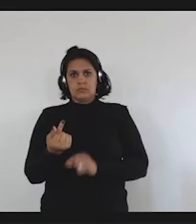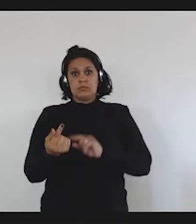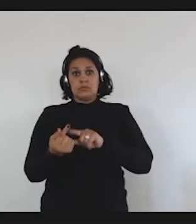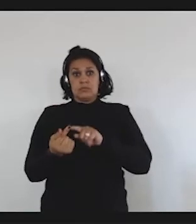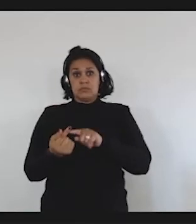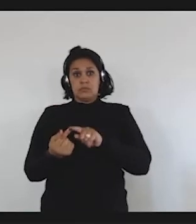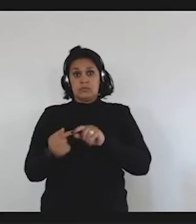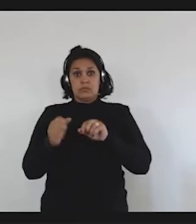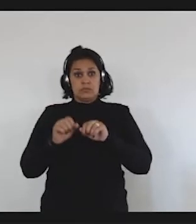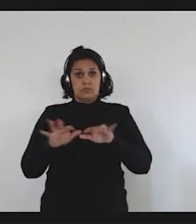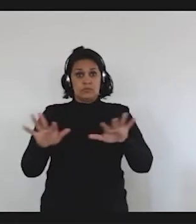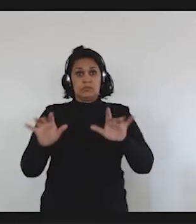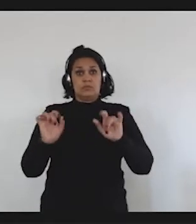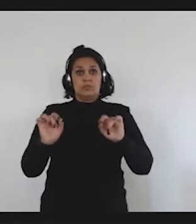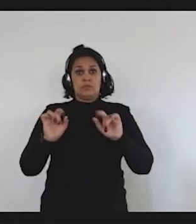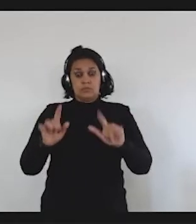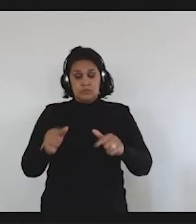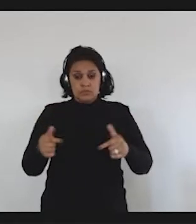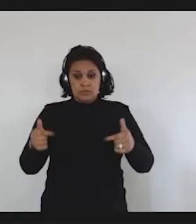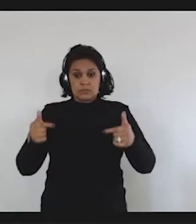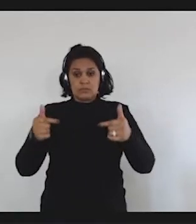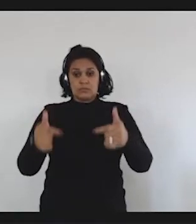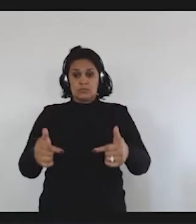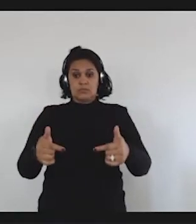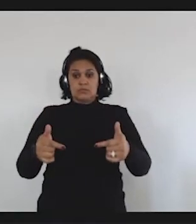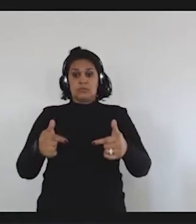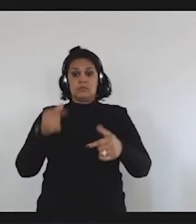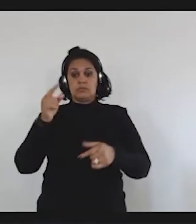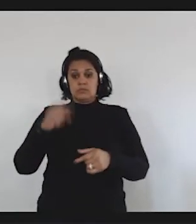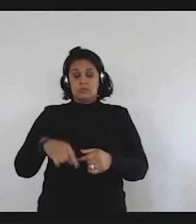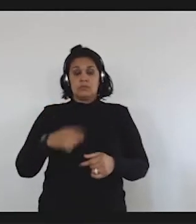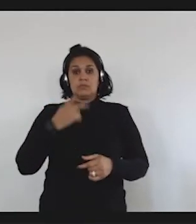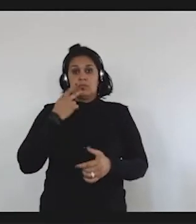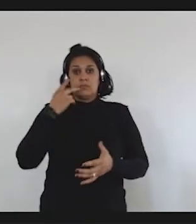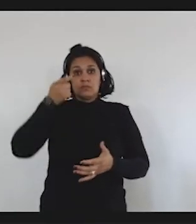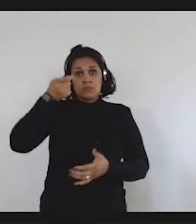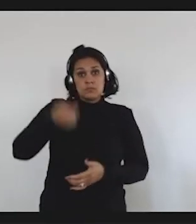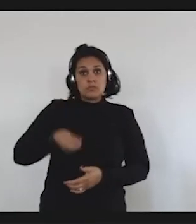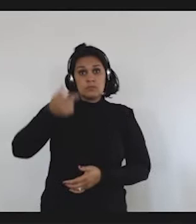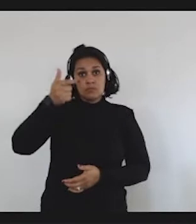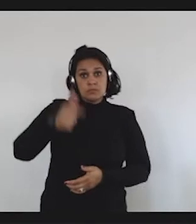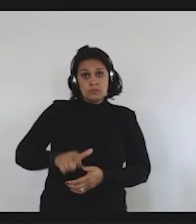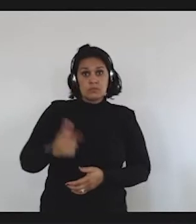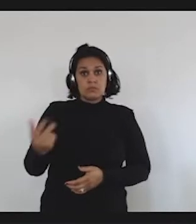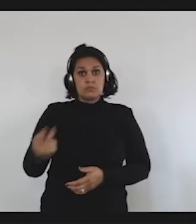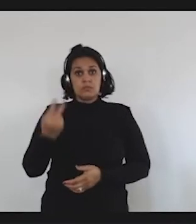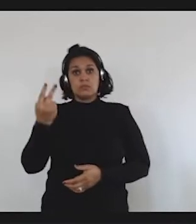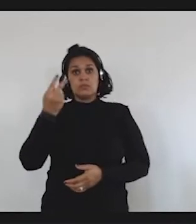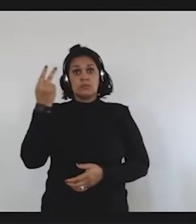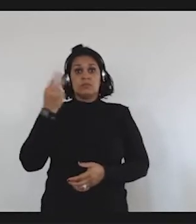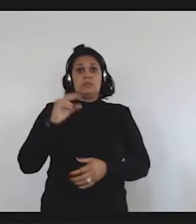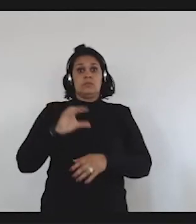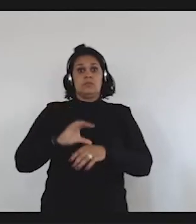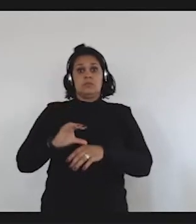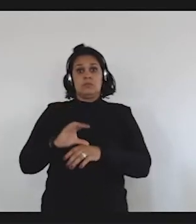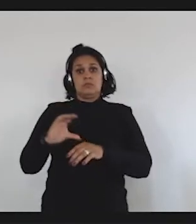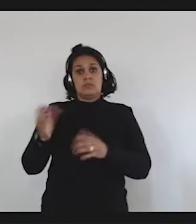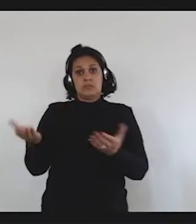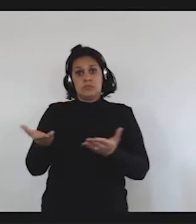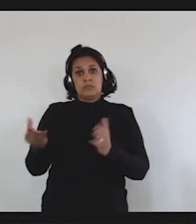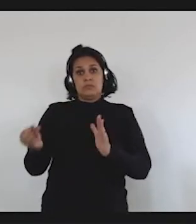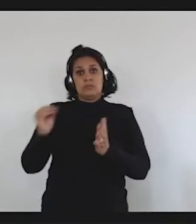desabrochou esse novel avanço civilizatório que reafirma os valores republicanos agora cravados na